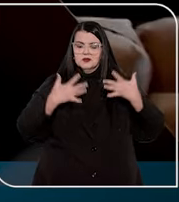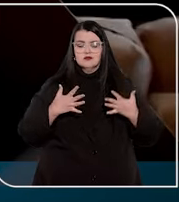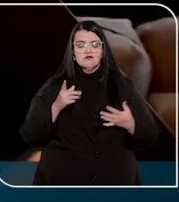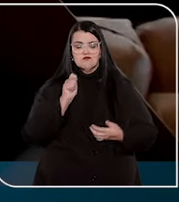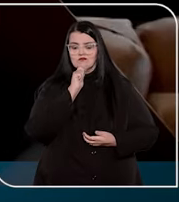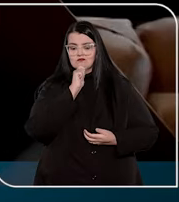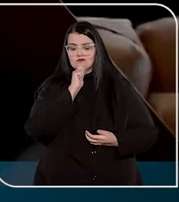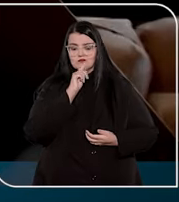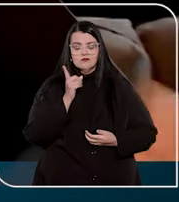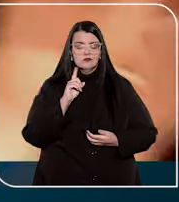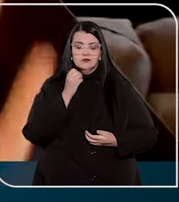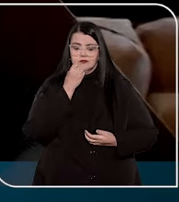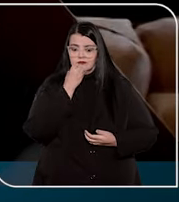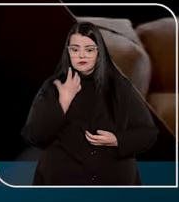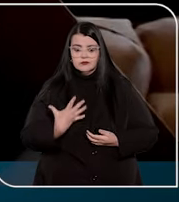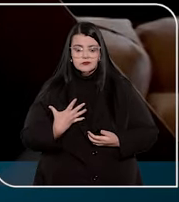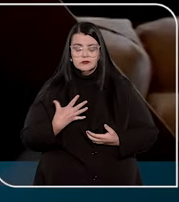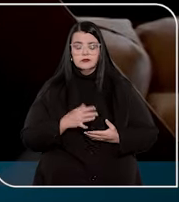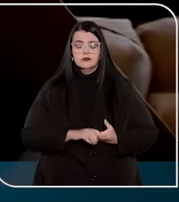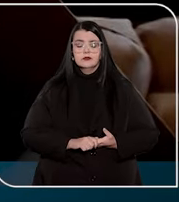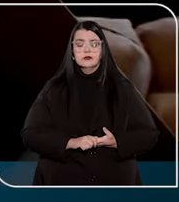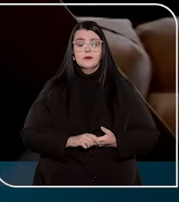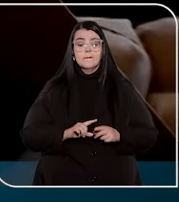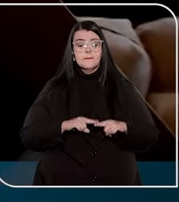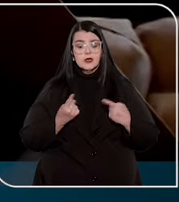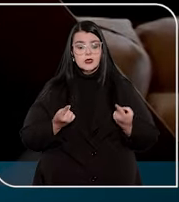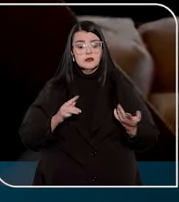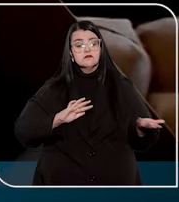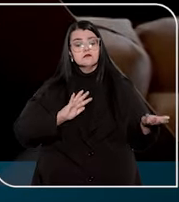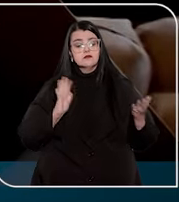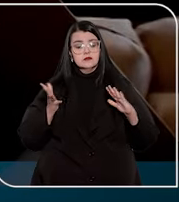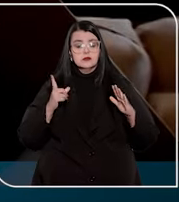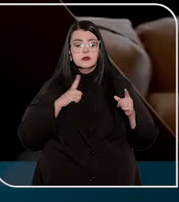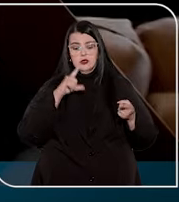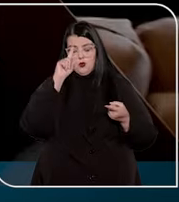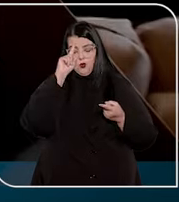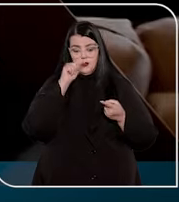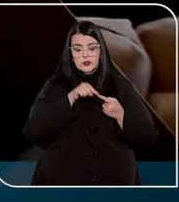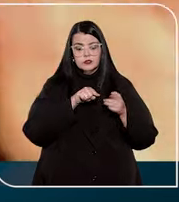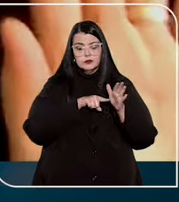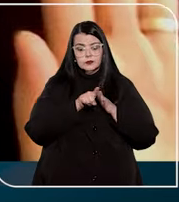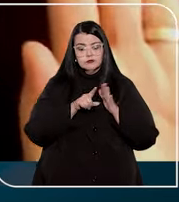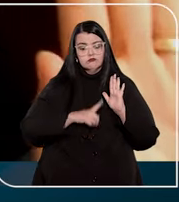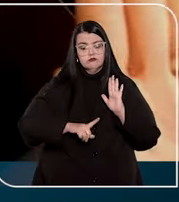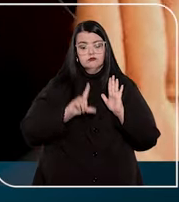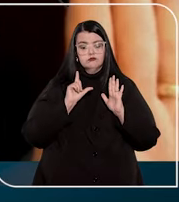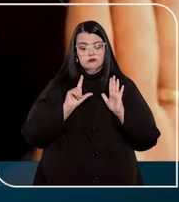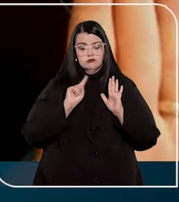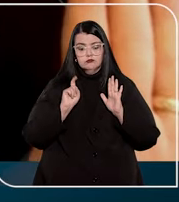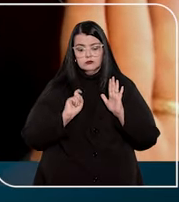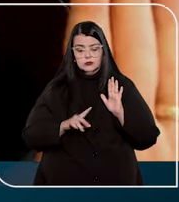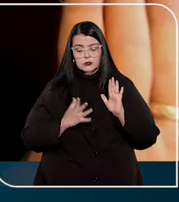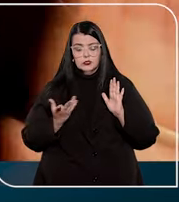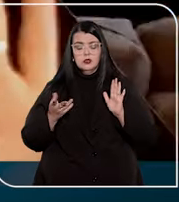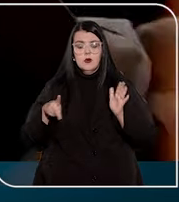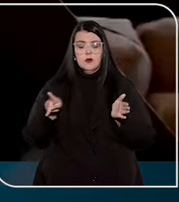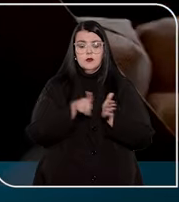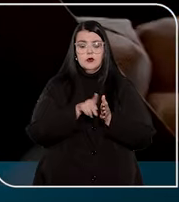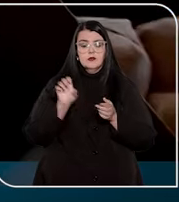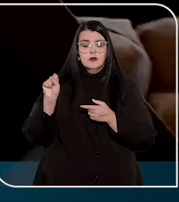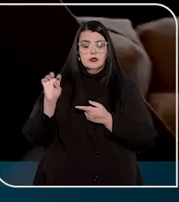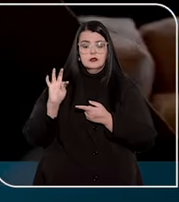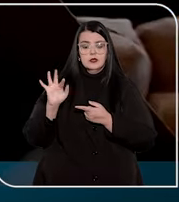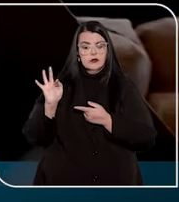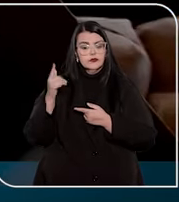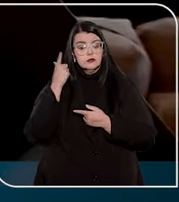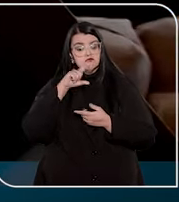uma omissão, isso não está antes. Mesmo assim, pode ser que o objetivo do pré-questionamento, sobretudo do ponto de vista do Supremo Tribunal Federal, tenha